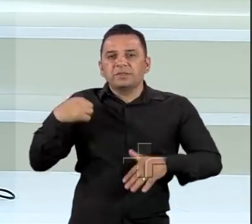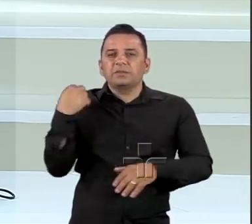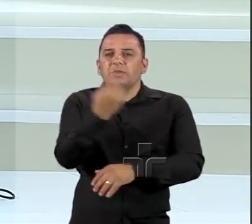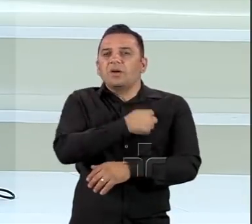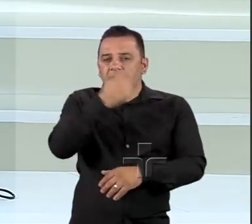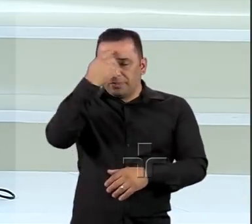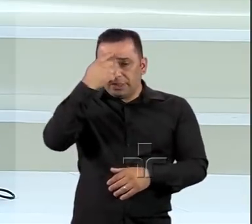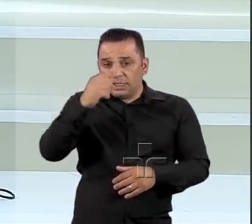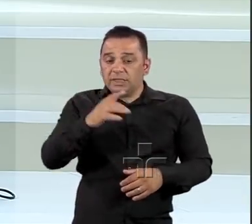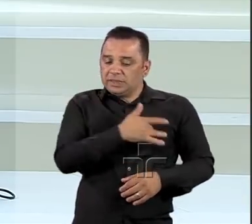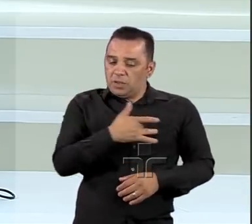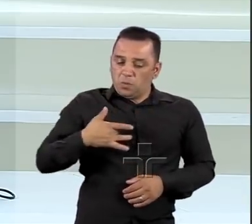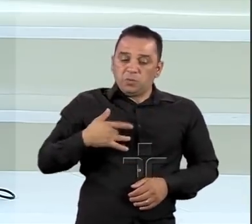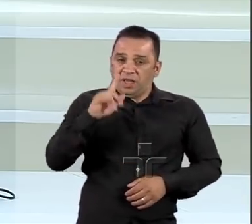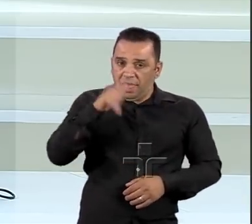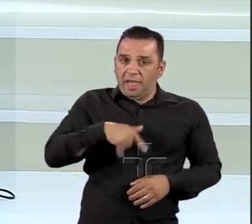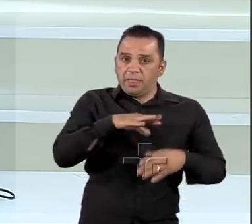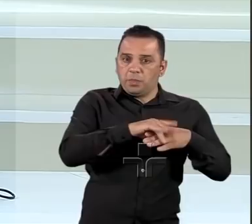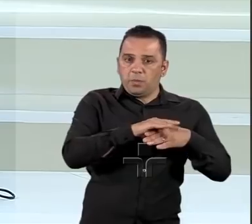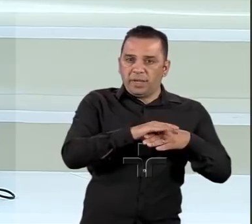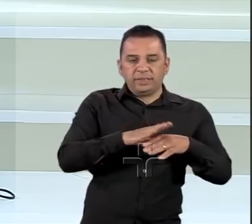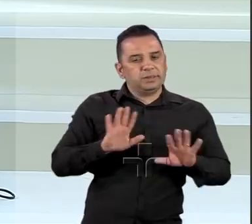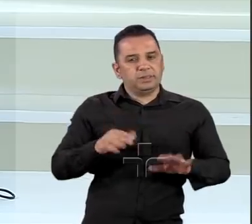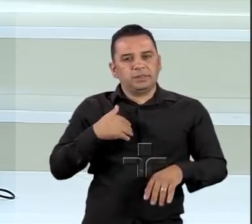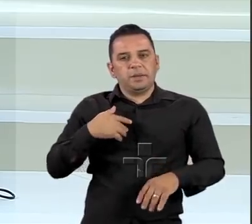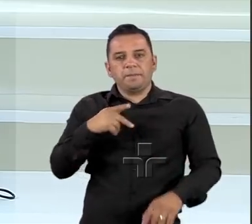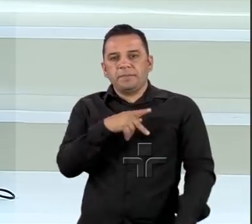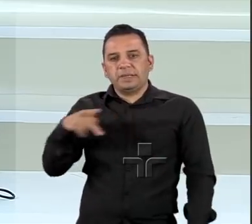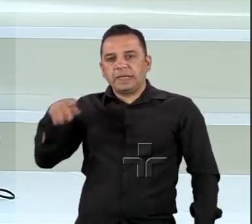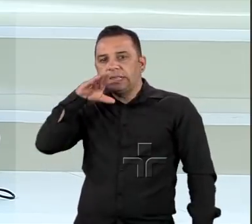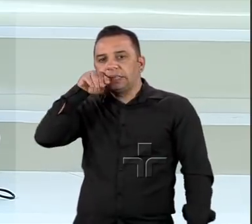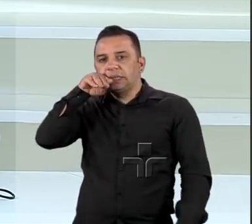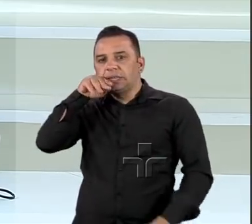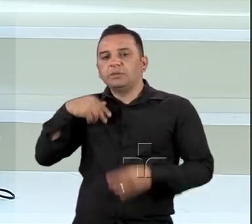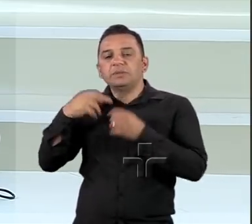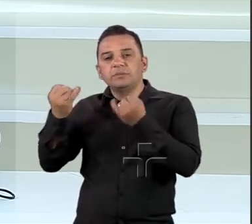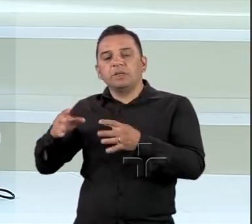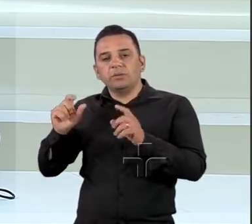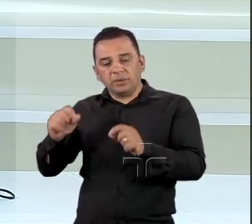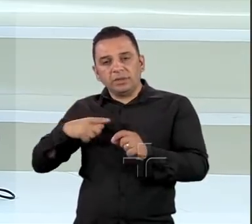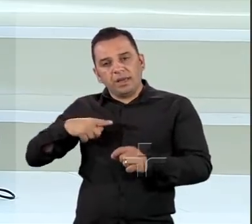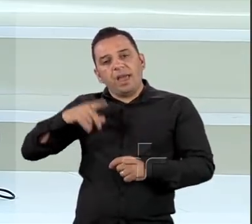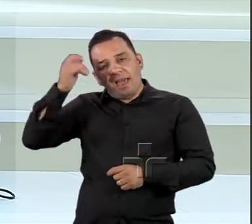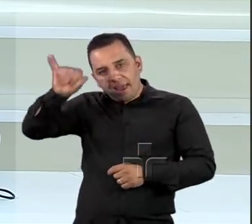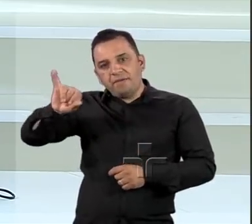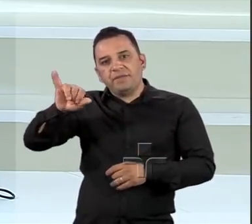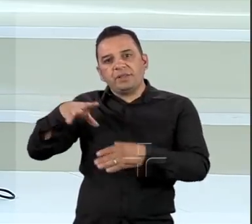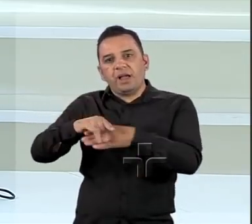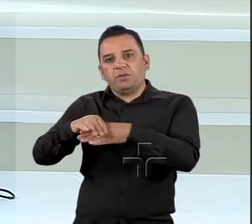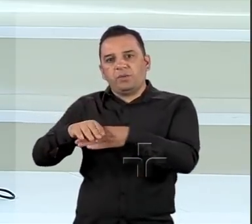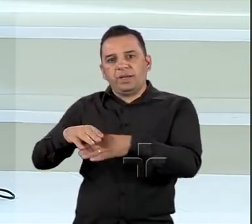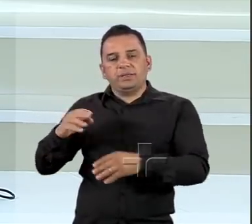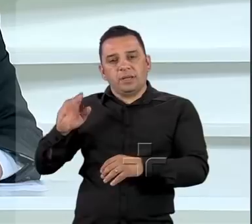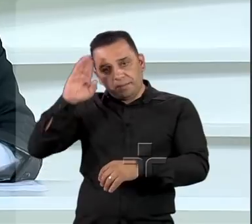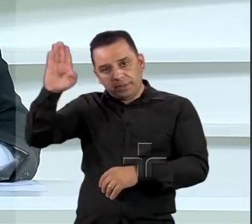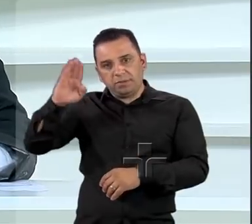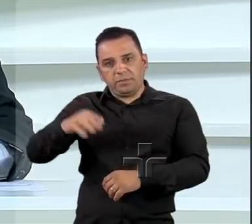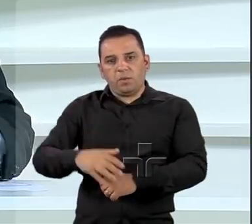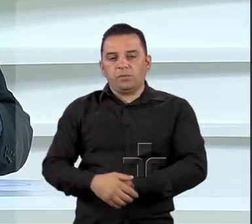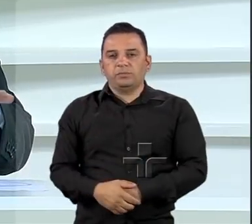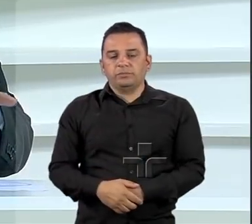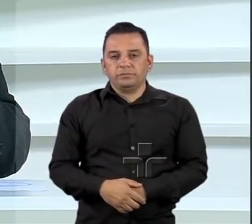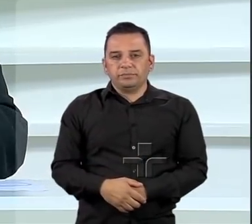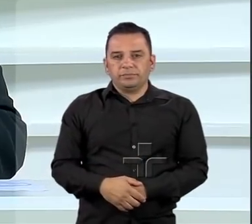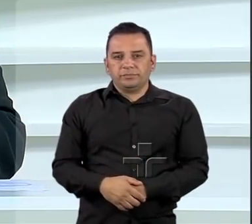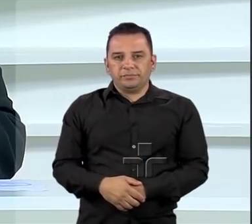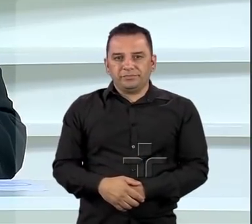associa a doença. E o presidente Ciro faz questão de que a gente faça a prevenção e promoção como bandeira. Obrigado,